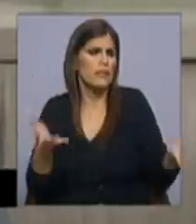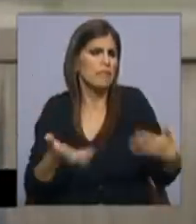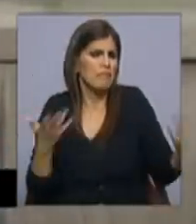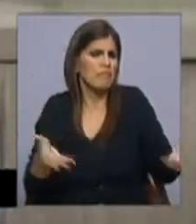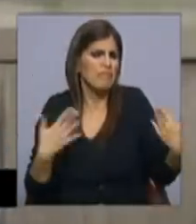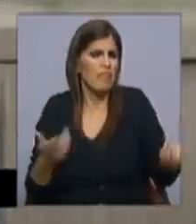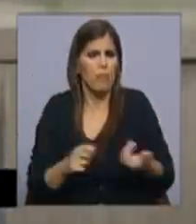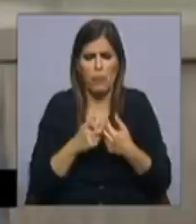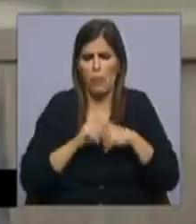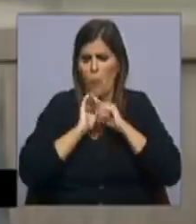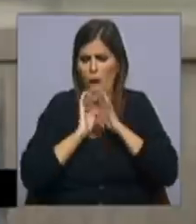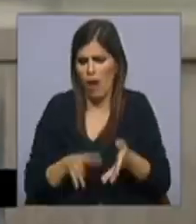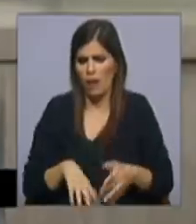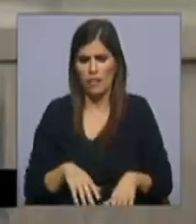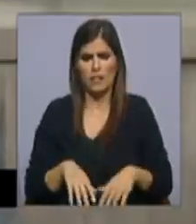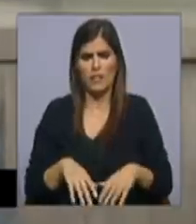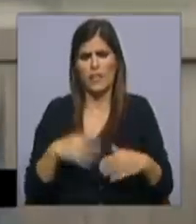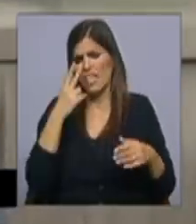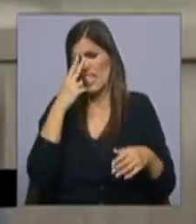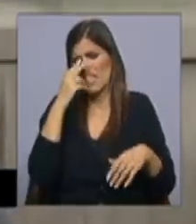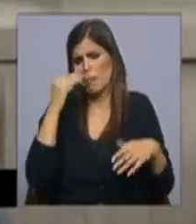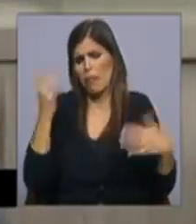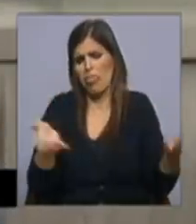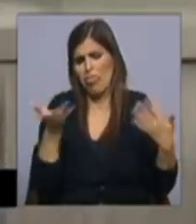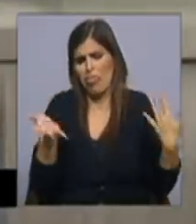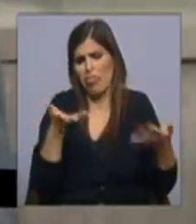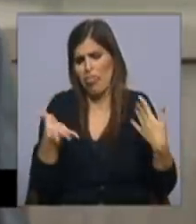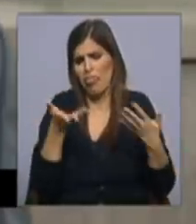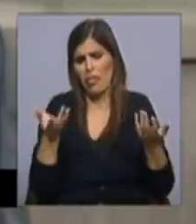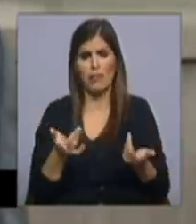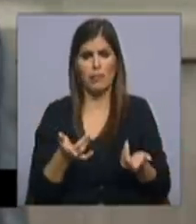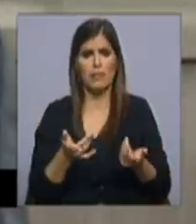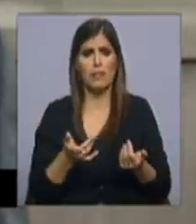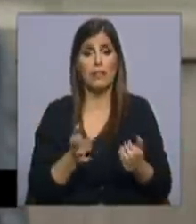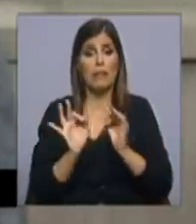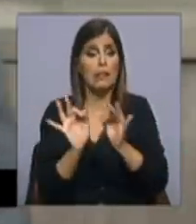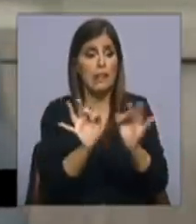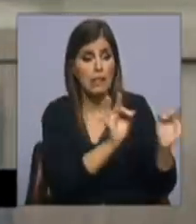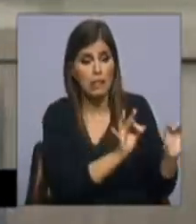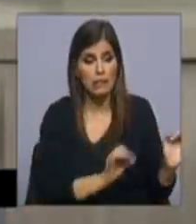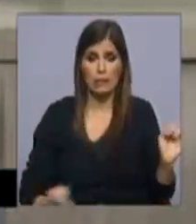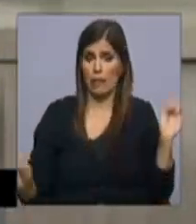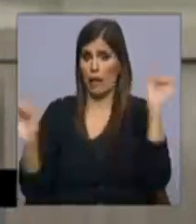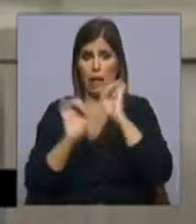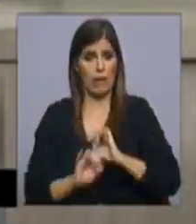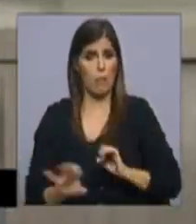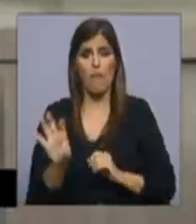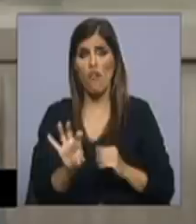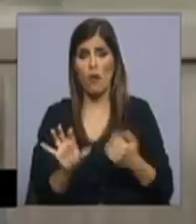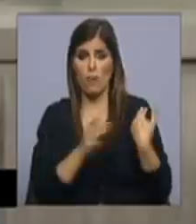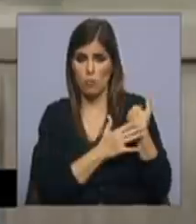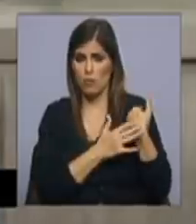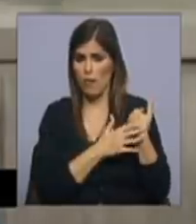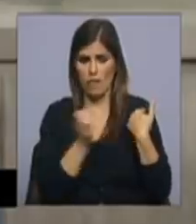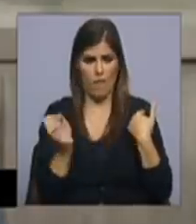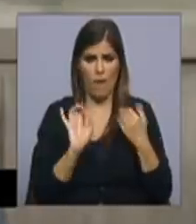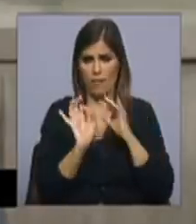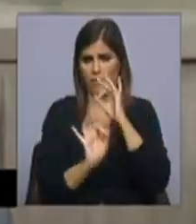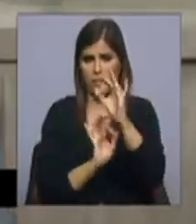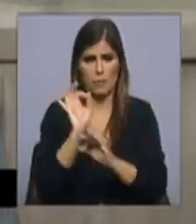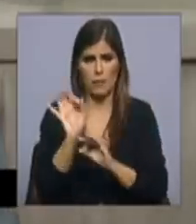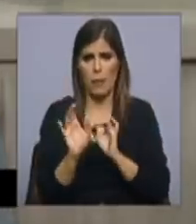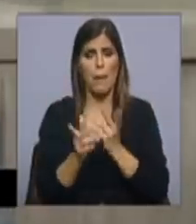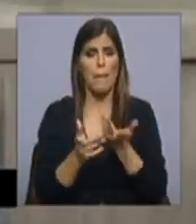problema nenhum, que seria apenas uma gripezinha, e não cuidou de forma responsável na preparação